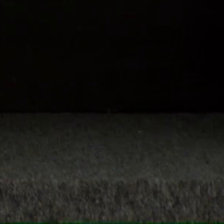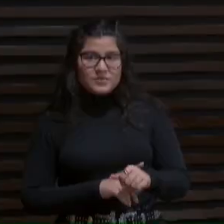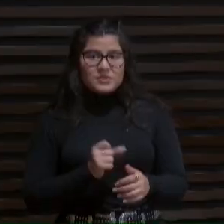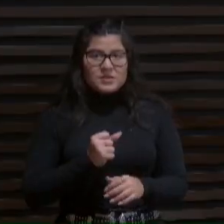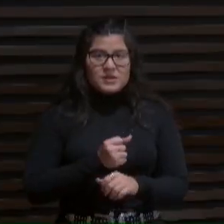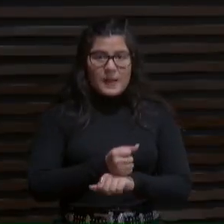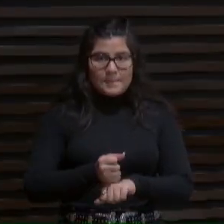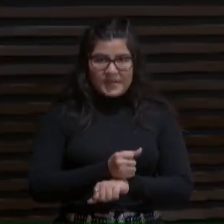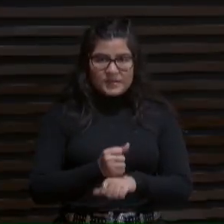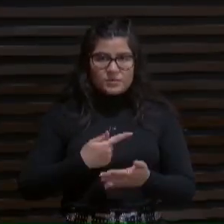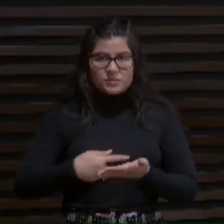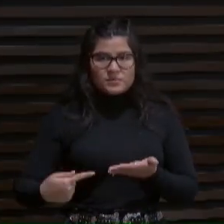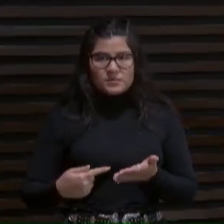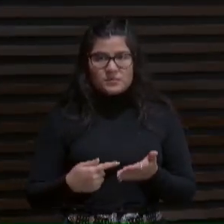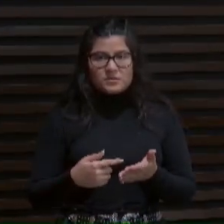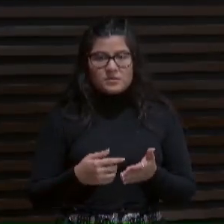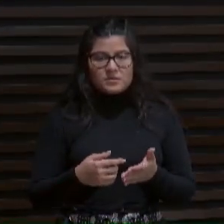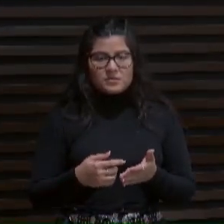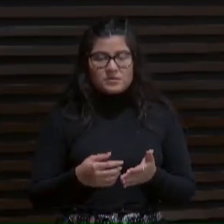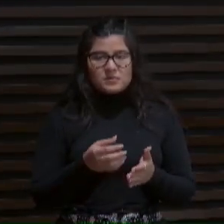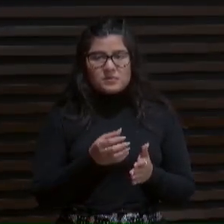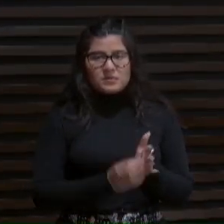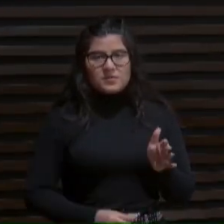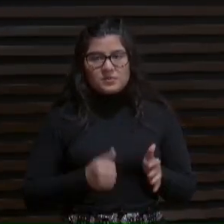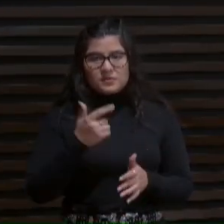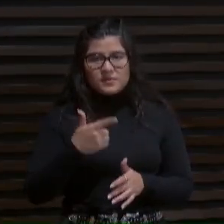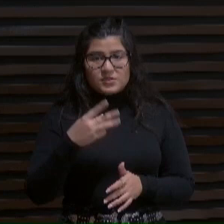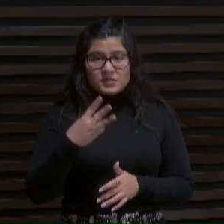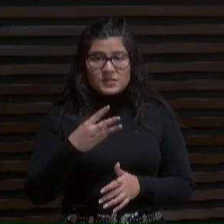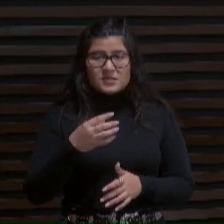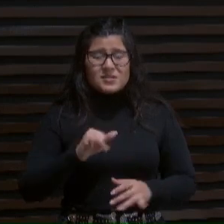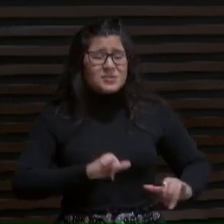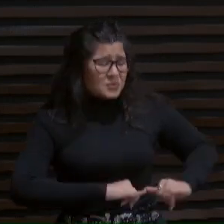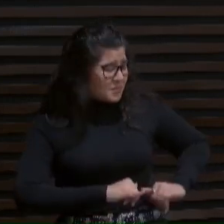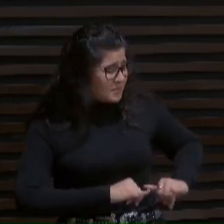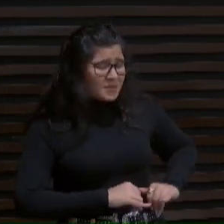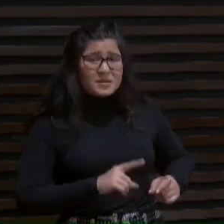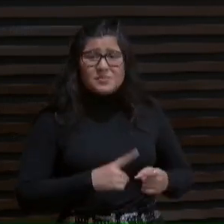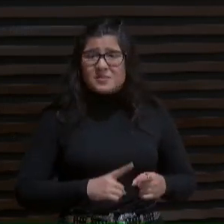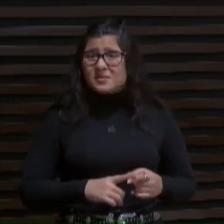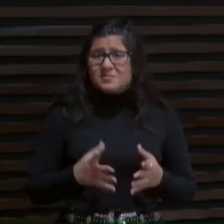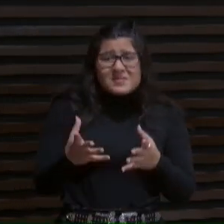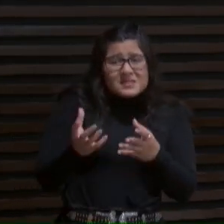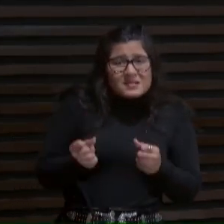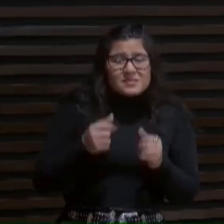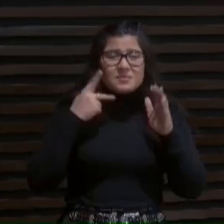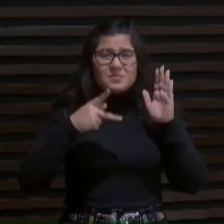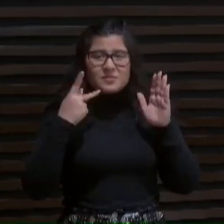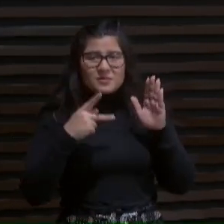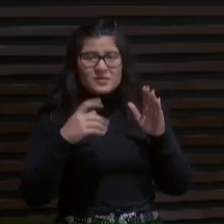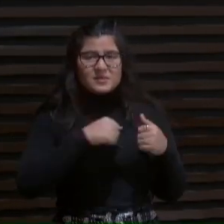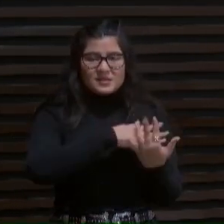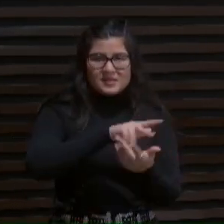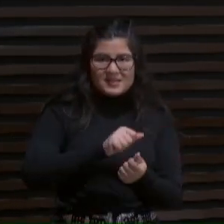Abraão, em Gênesis 23, não é? Eles sofriam por não se apegarem à promessa da terra prometida.